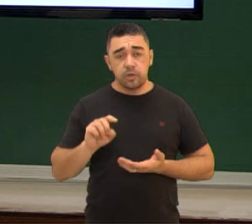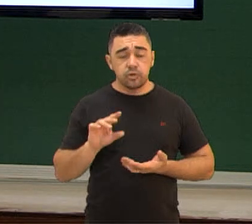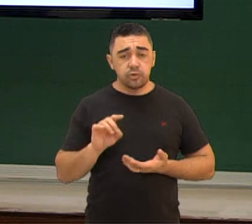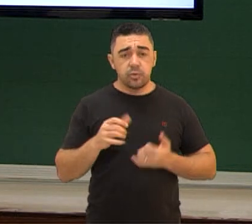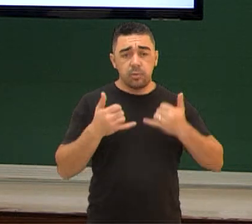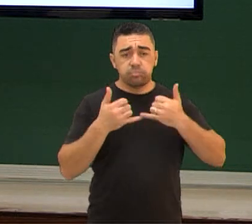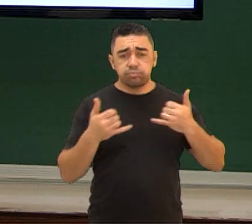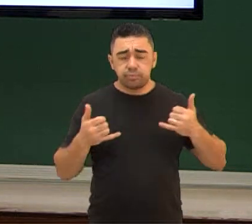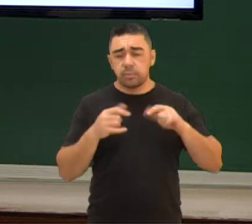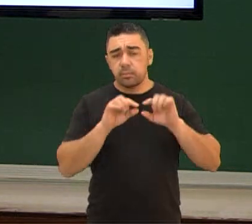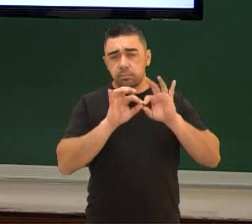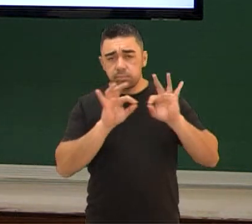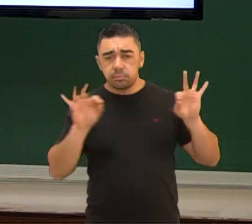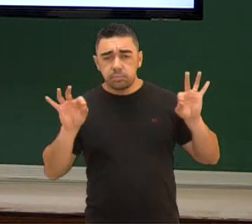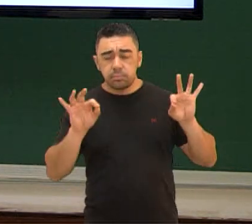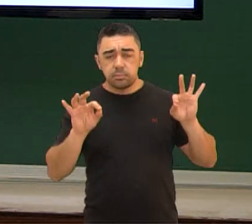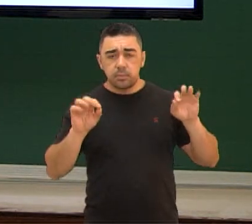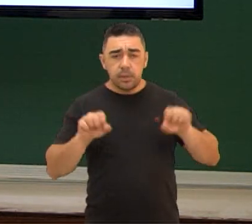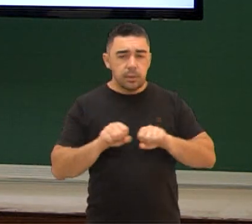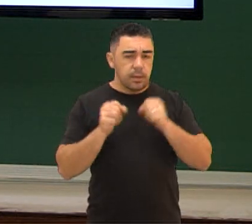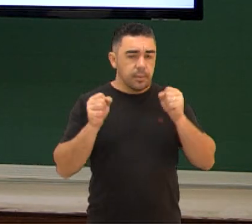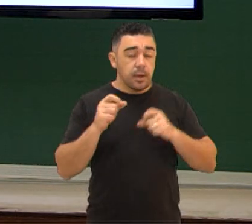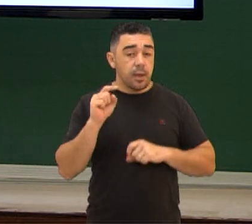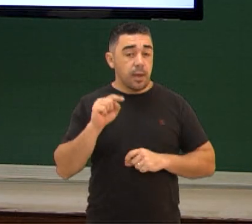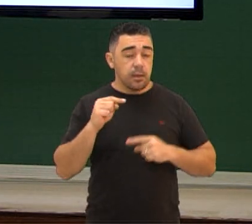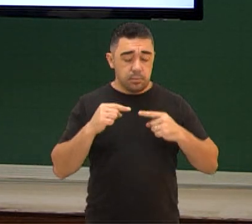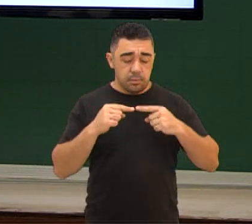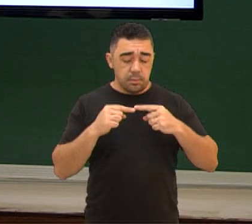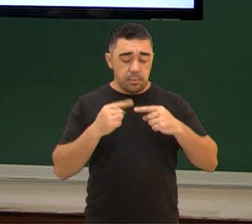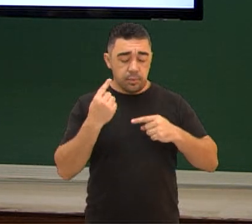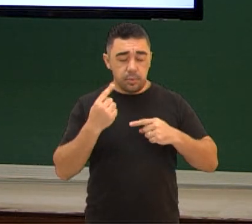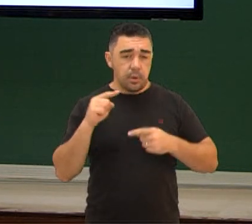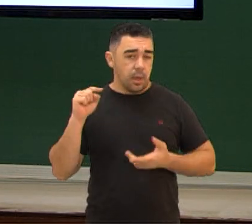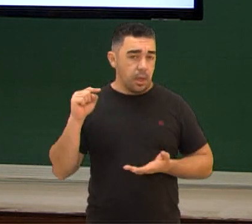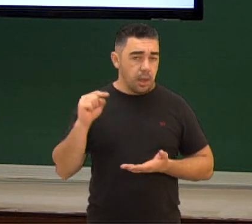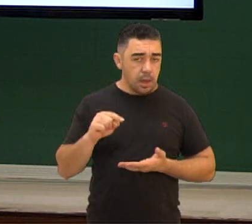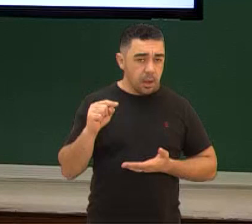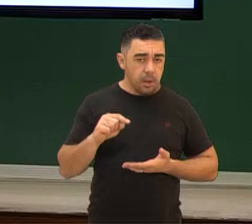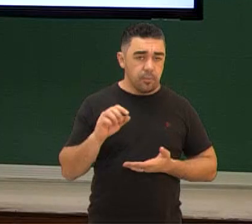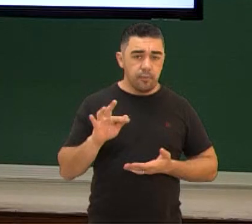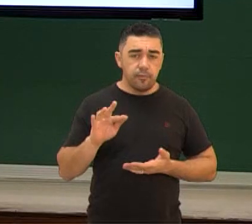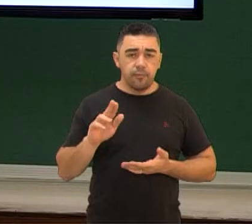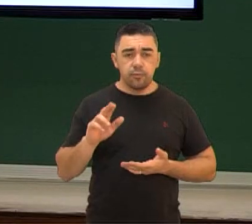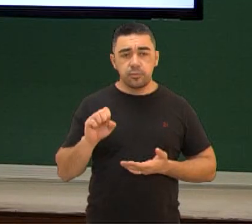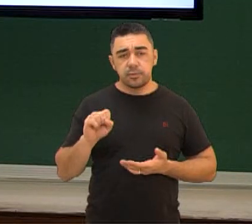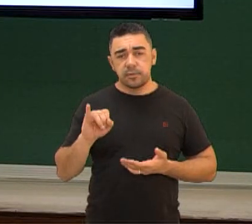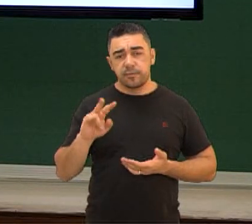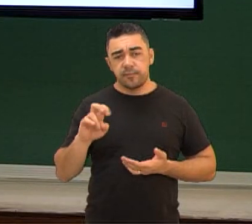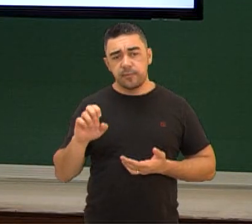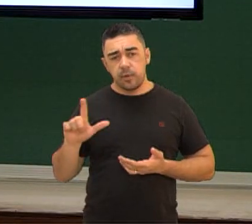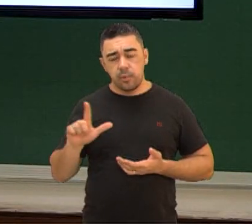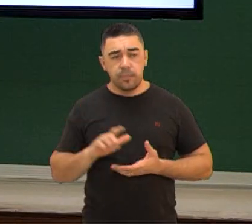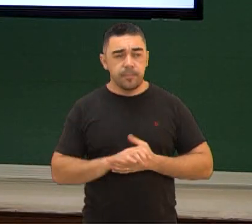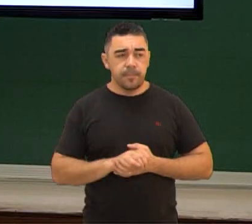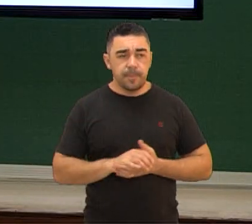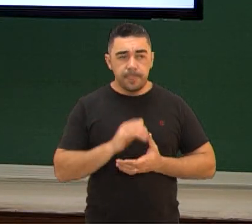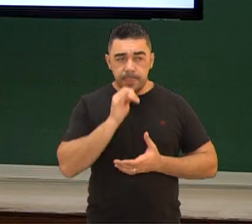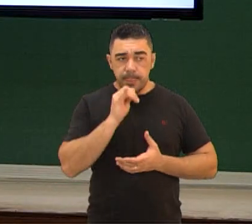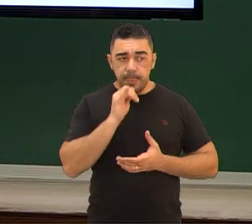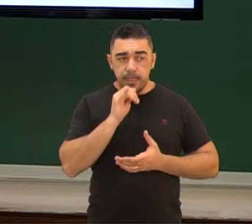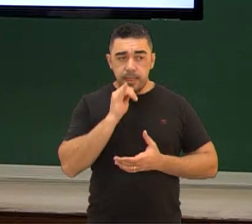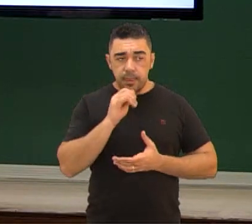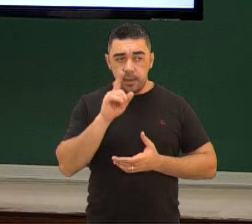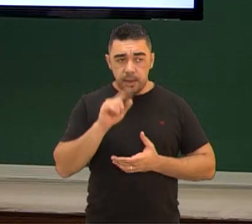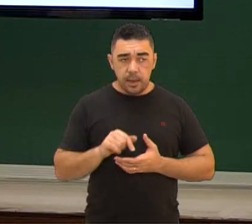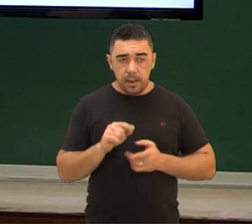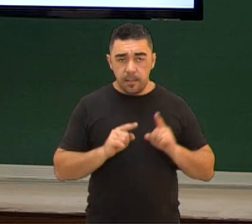elétrica ínfima, tá? Então, esse condutor, que é o fusível, ele não tem resistência elétrica, então, aqui, se eu considerar que esse